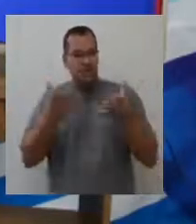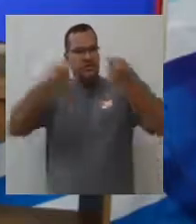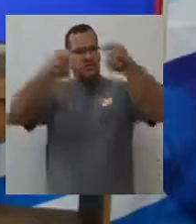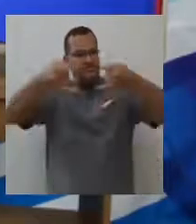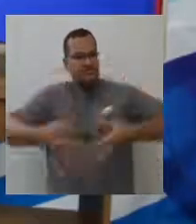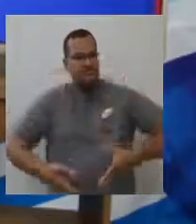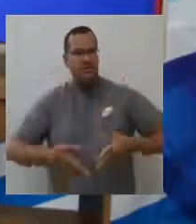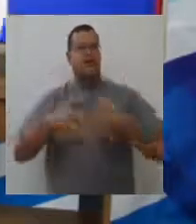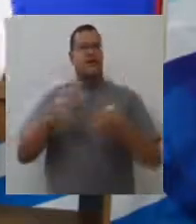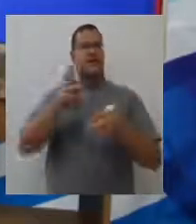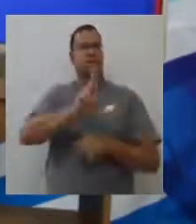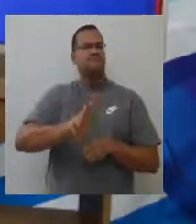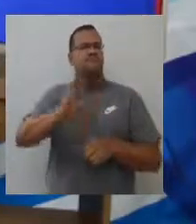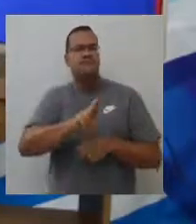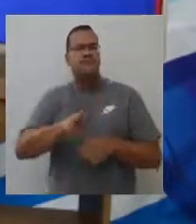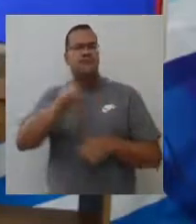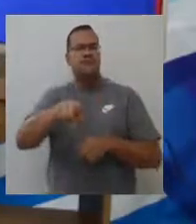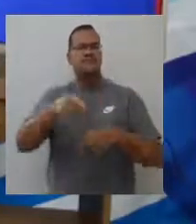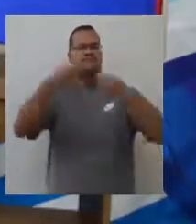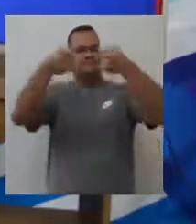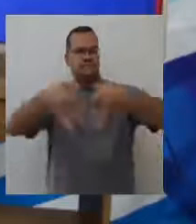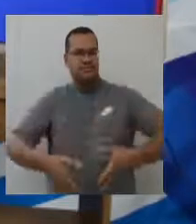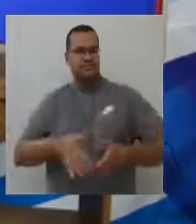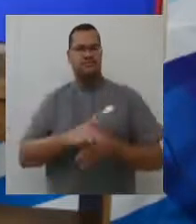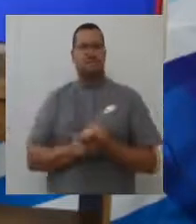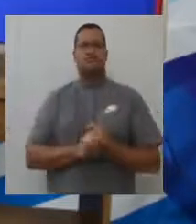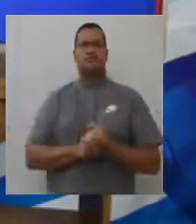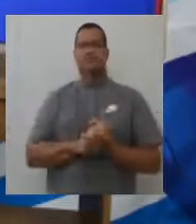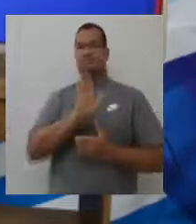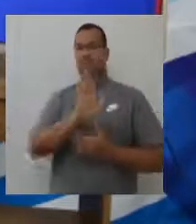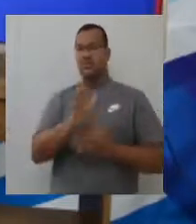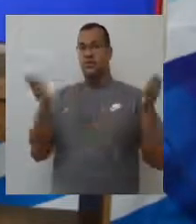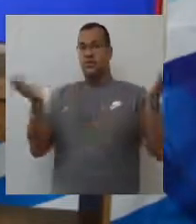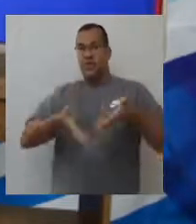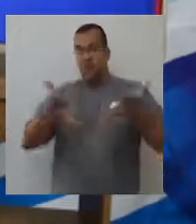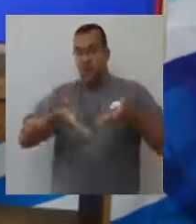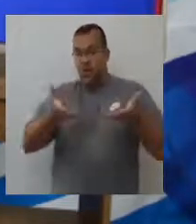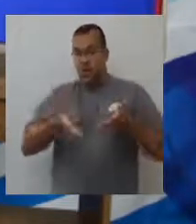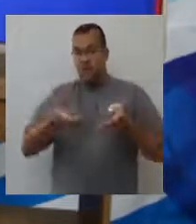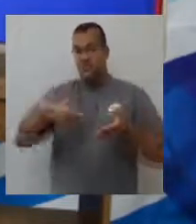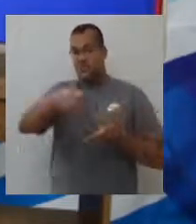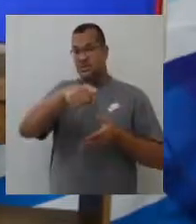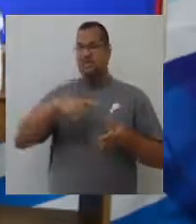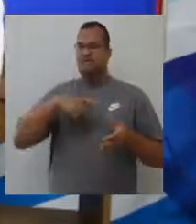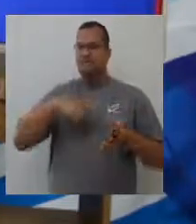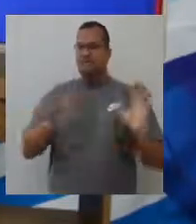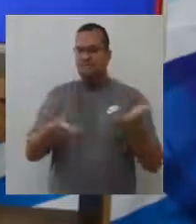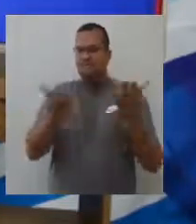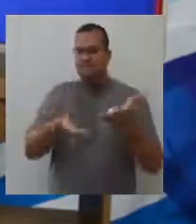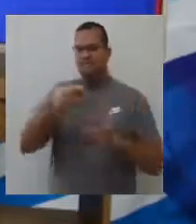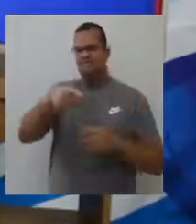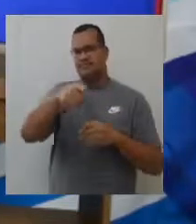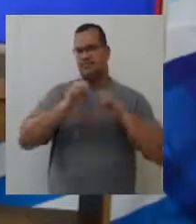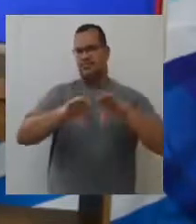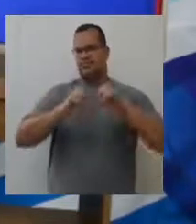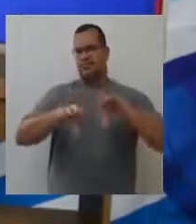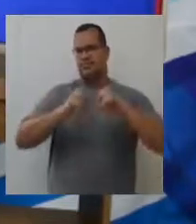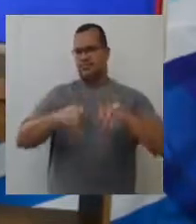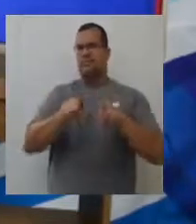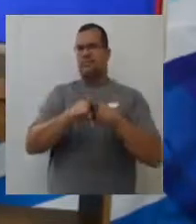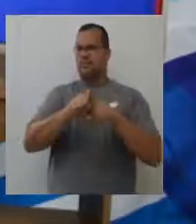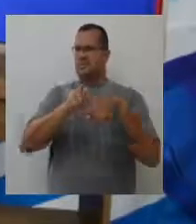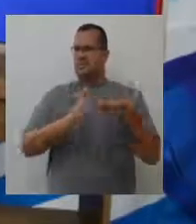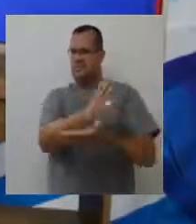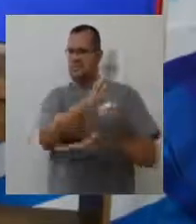explicar, aplicar e explicar. Vamos lá em cima. A partir de hoje, nós vamos catalisar a sua educação e sua